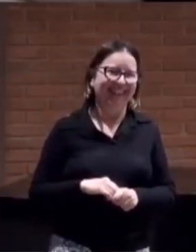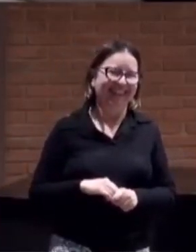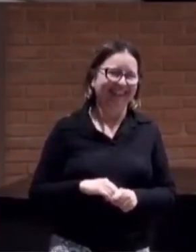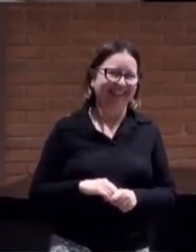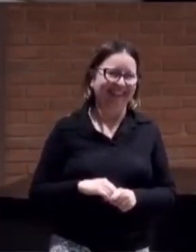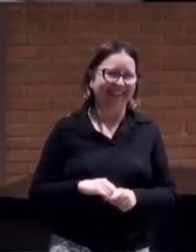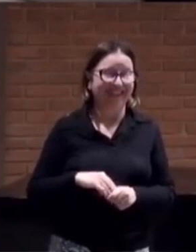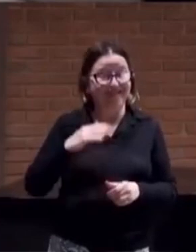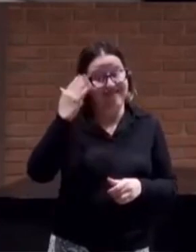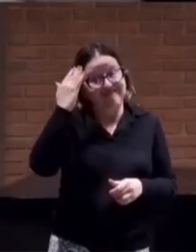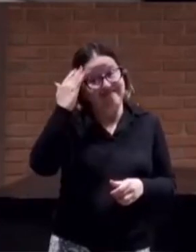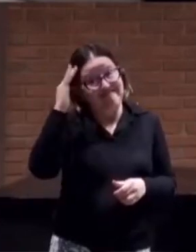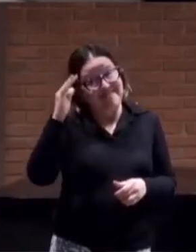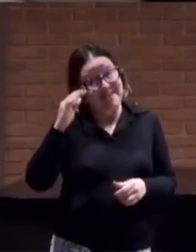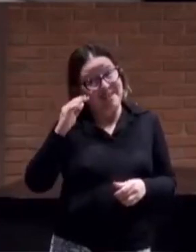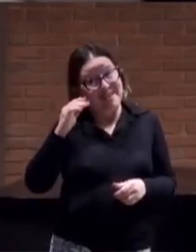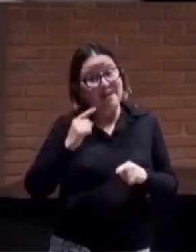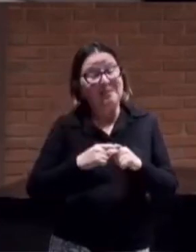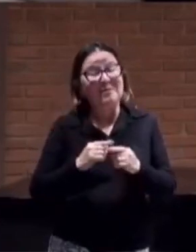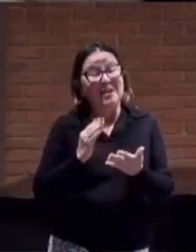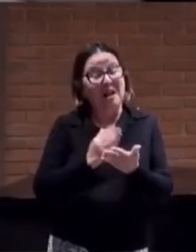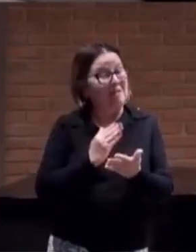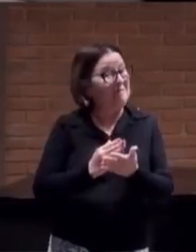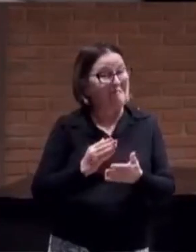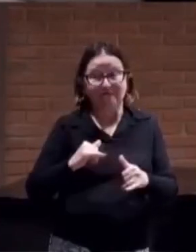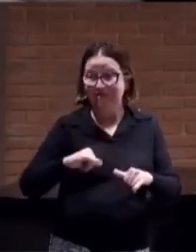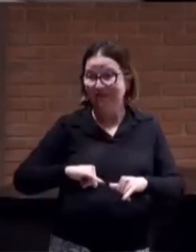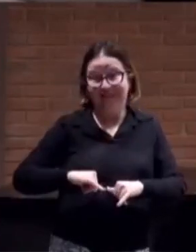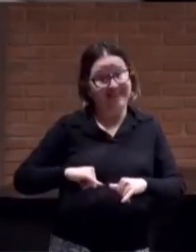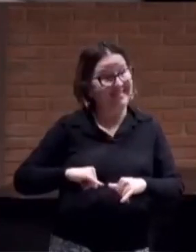Eu não sei por que alguns não sofrem.